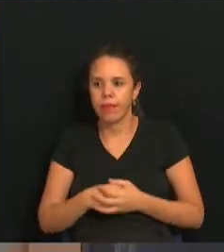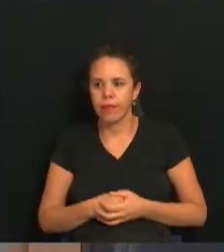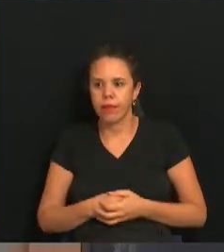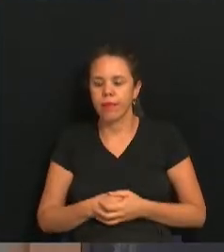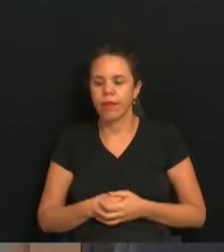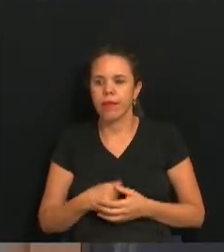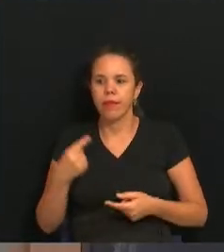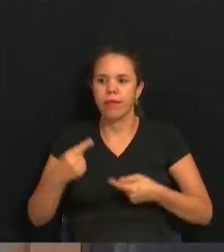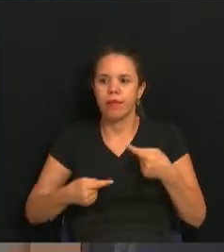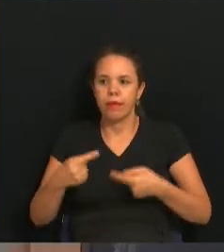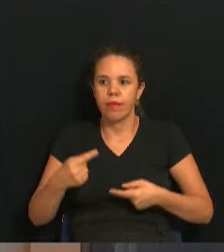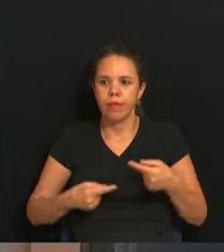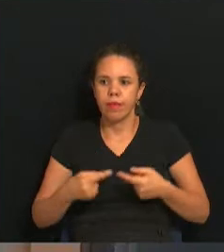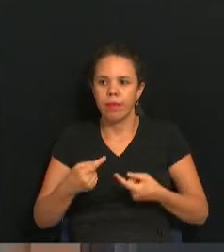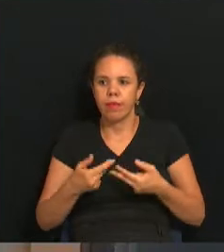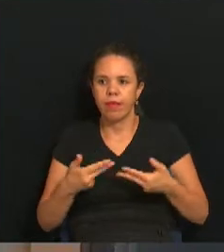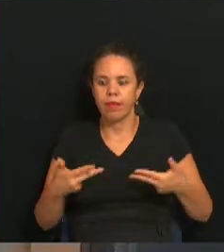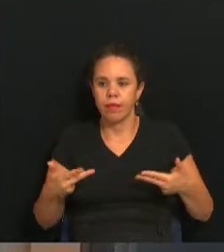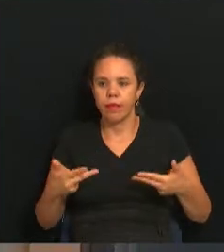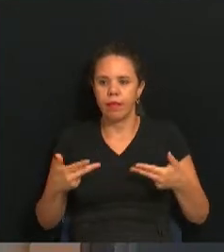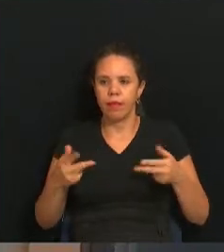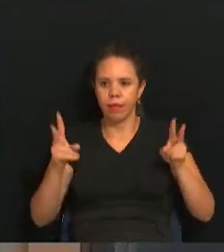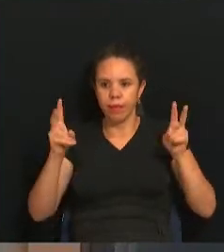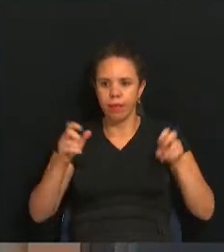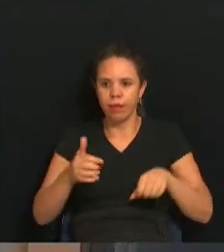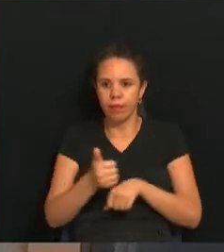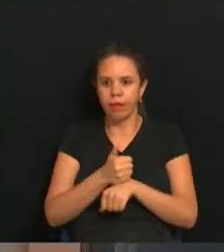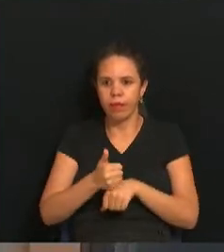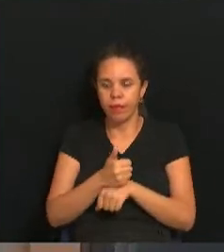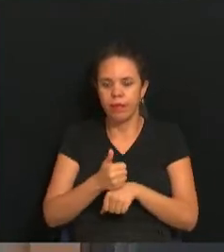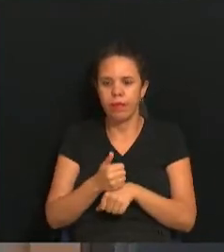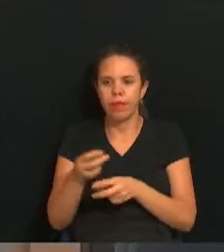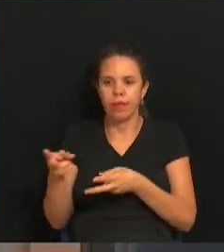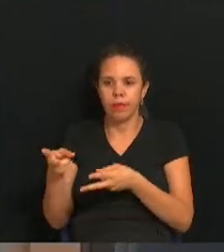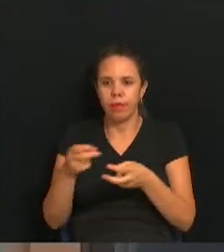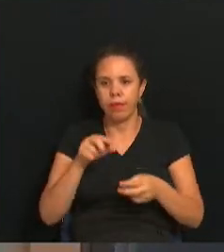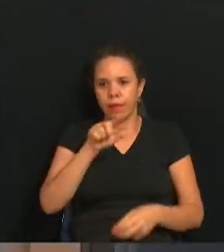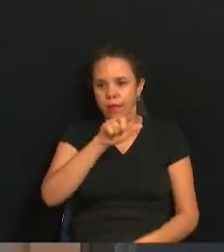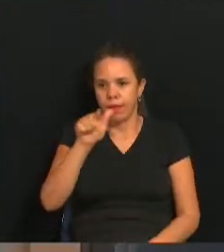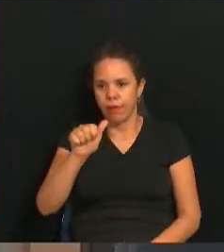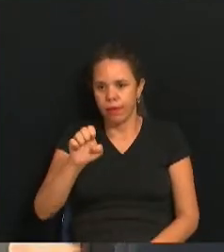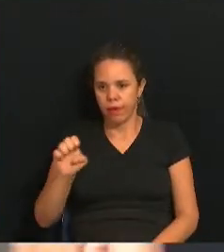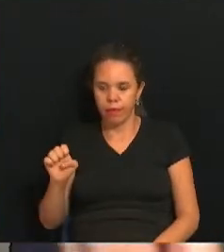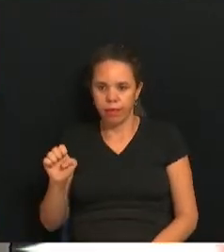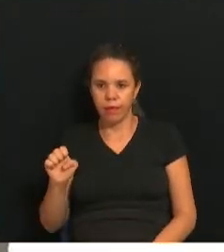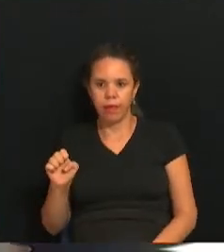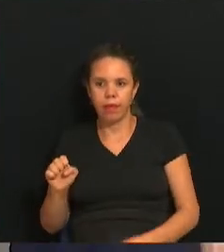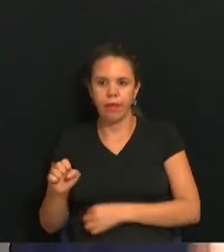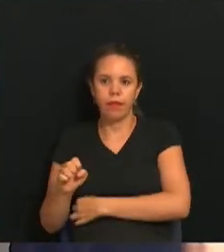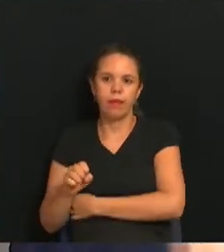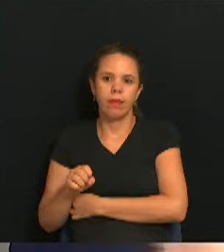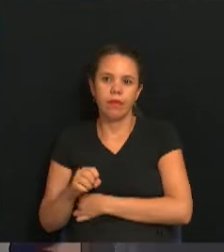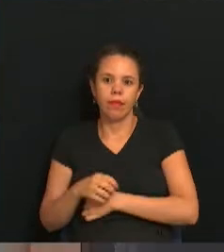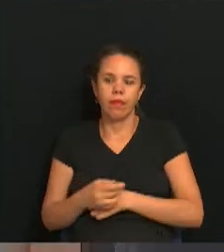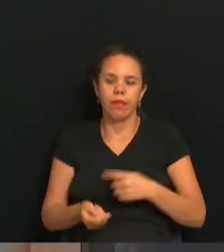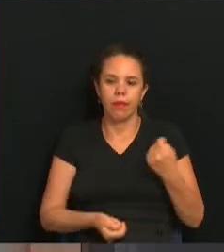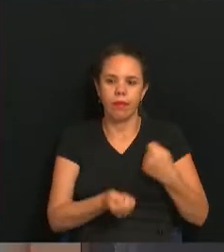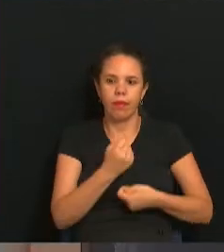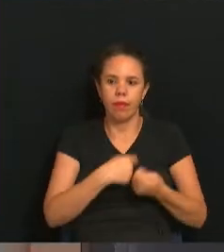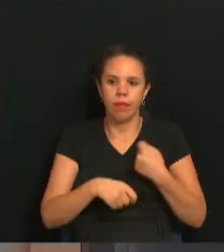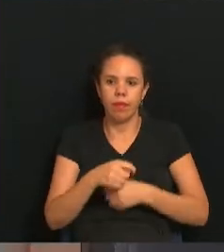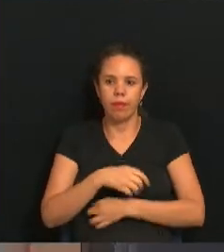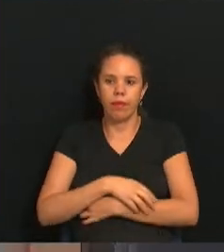discutir referente às áreas identificadas como ZAE, Zona de Atividade Econômica.